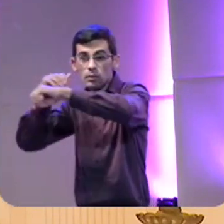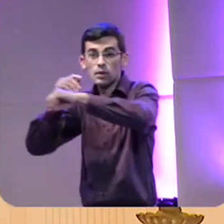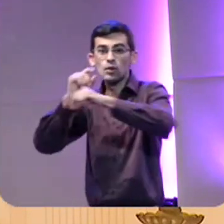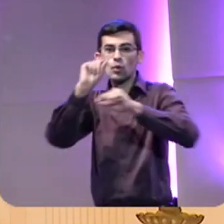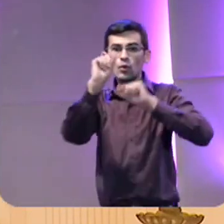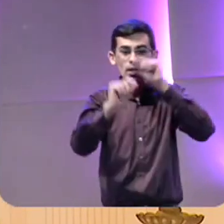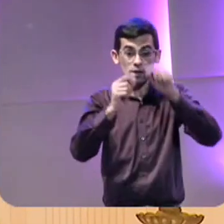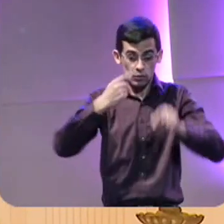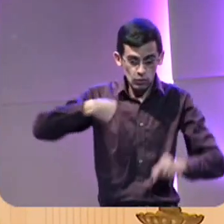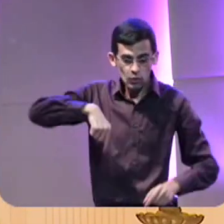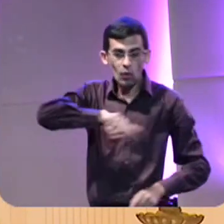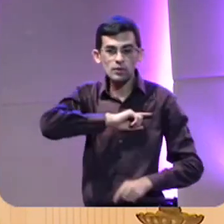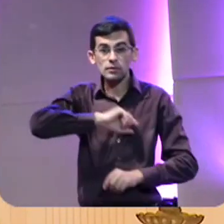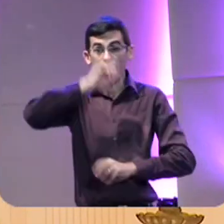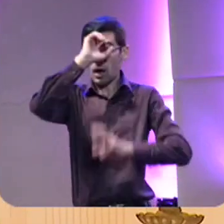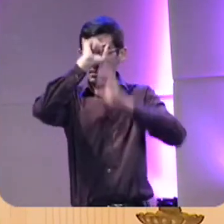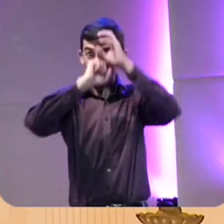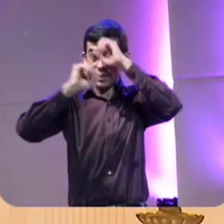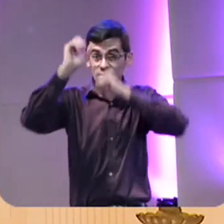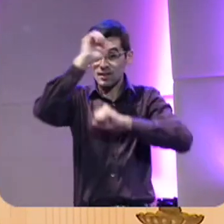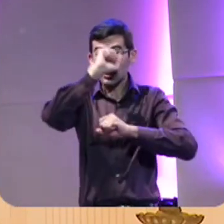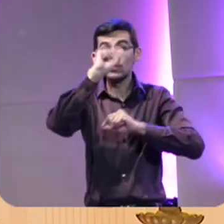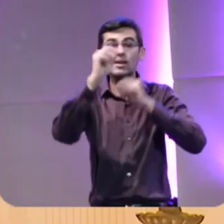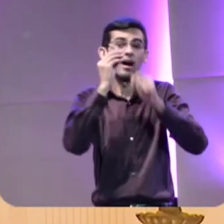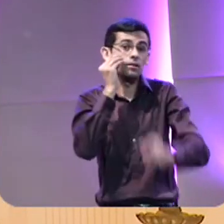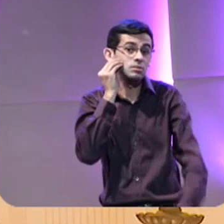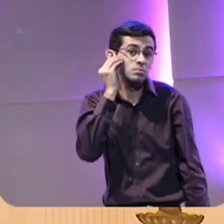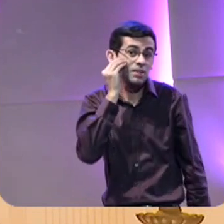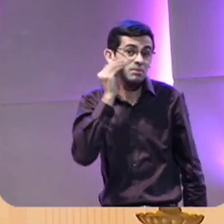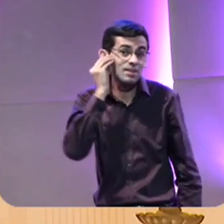possa aprender a viver paz,